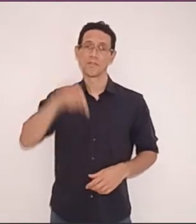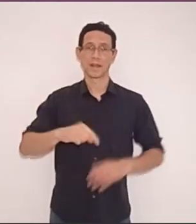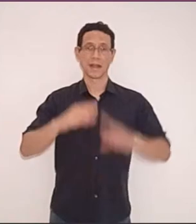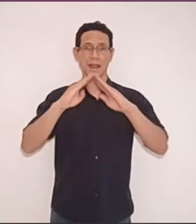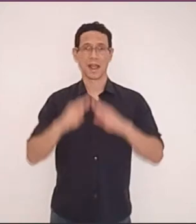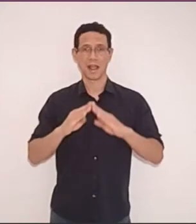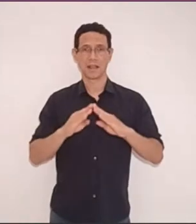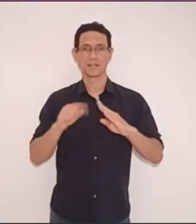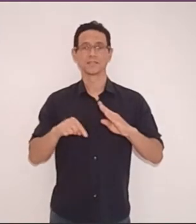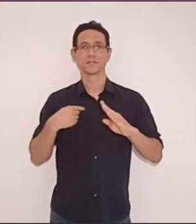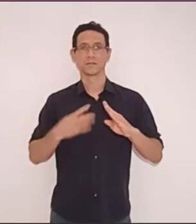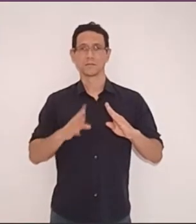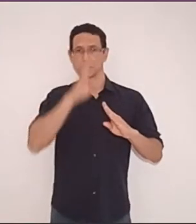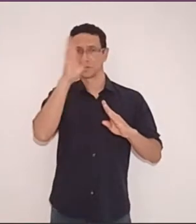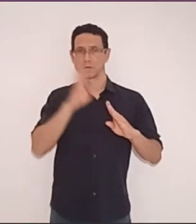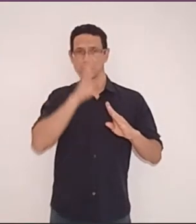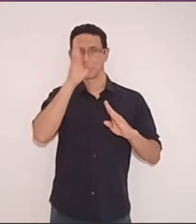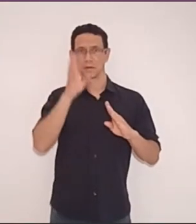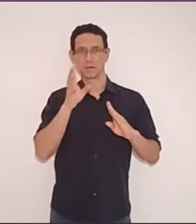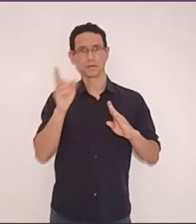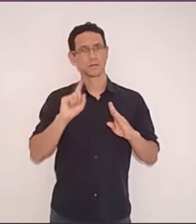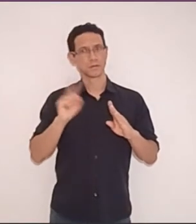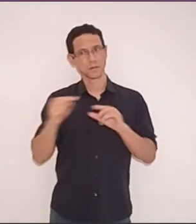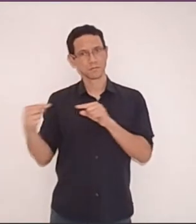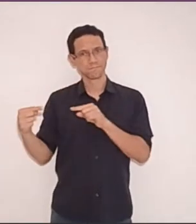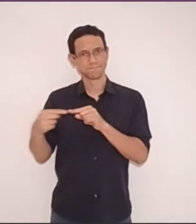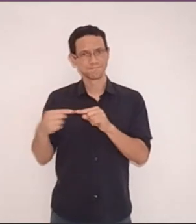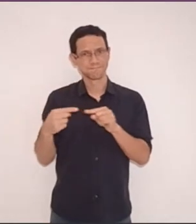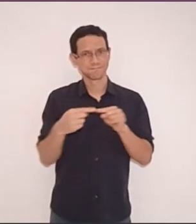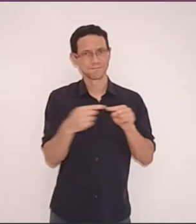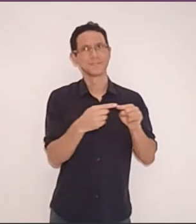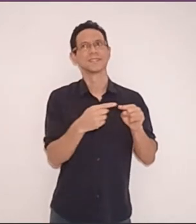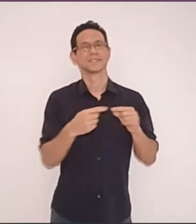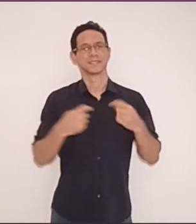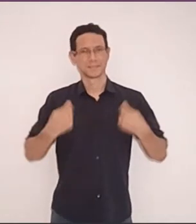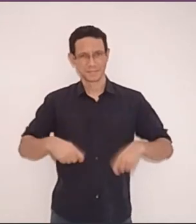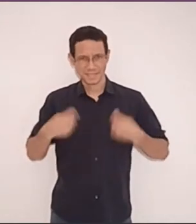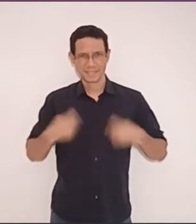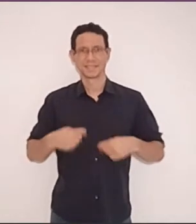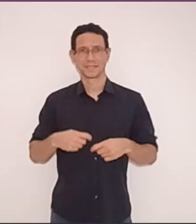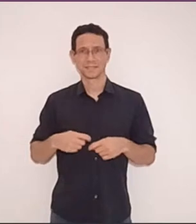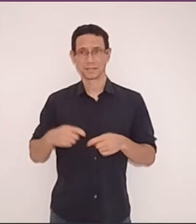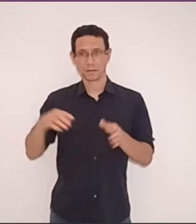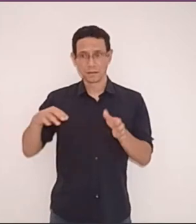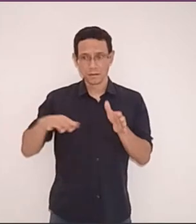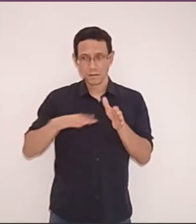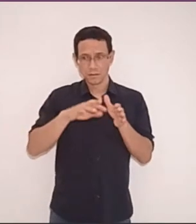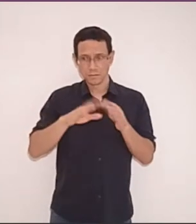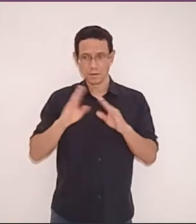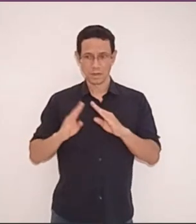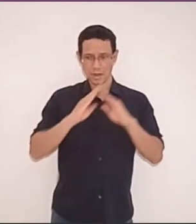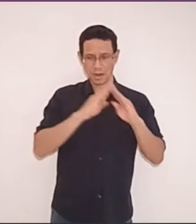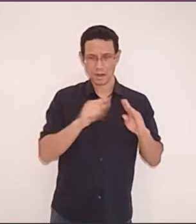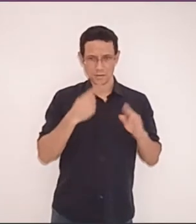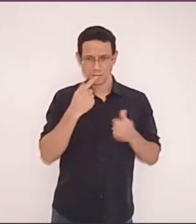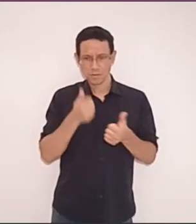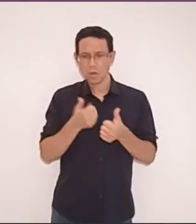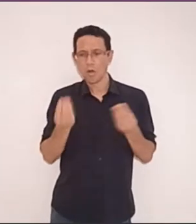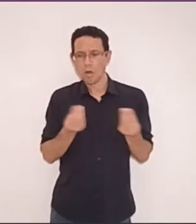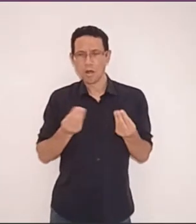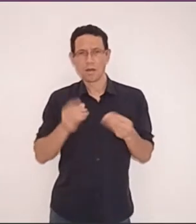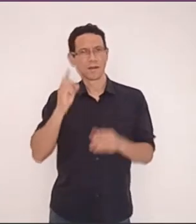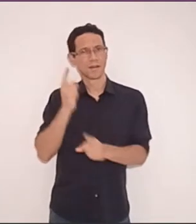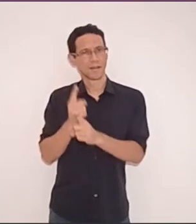um território ao fluxo natural do Rio Isso muda de figura então a gente para modificar para criar territórios